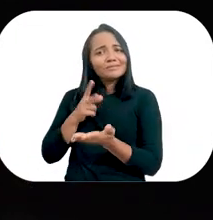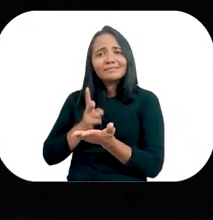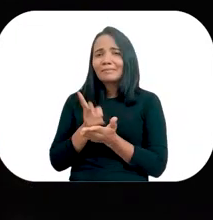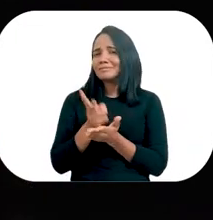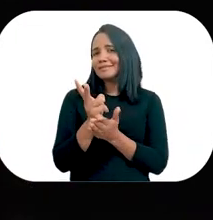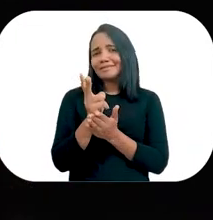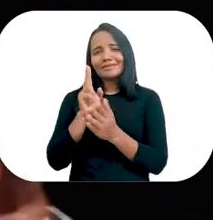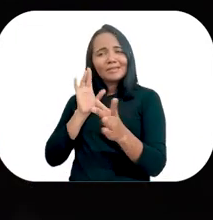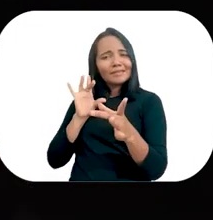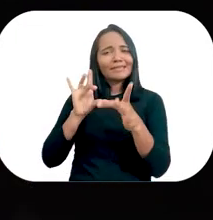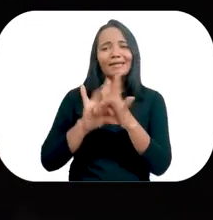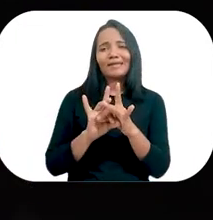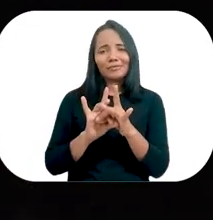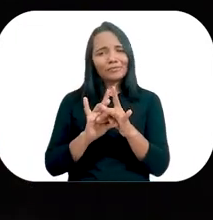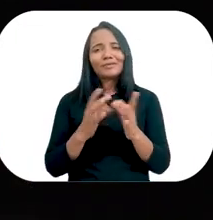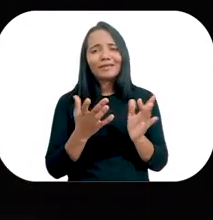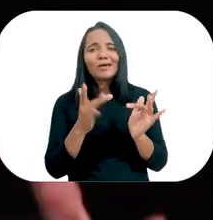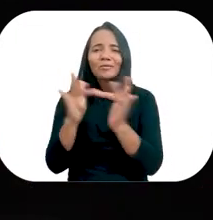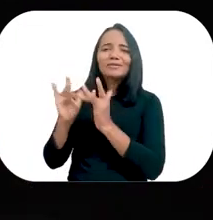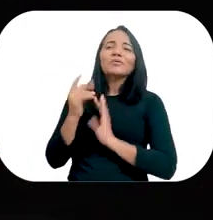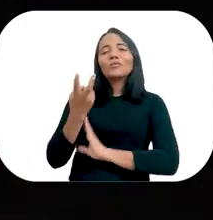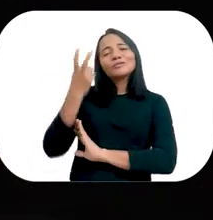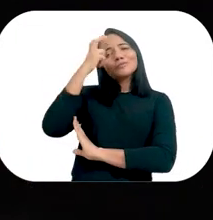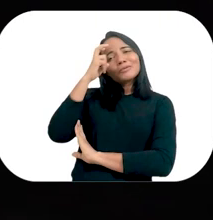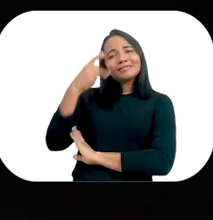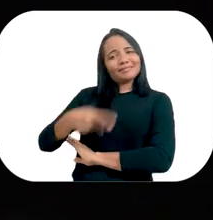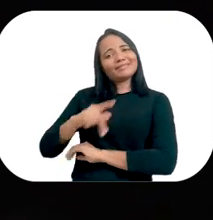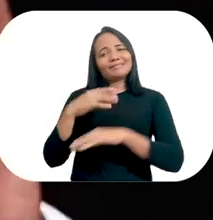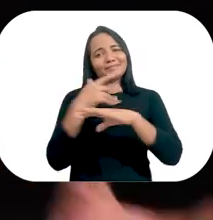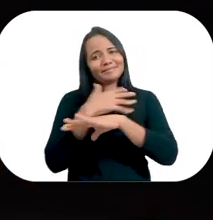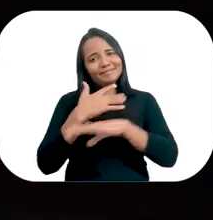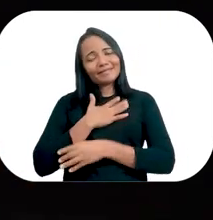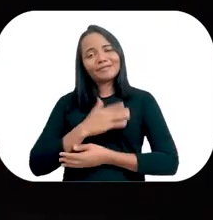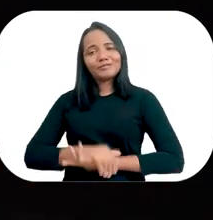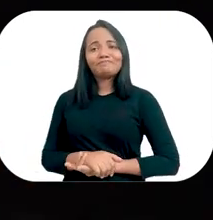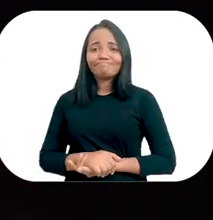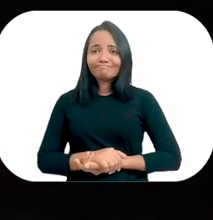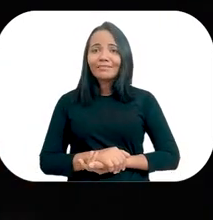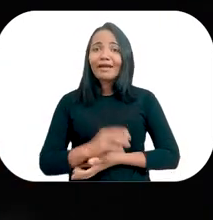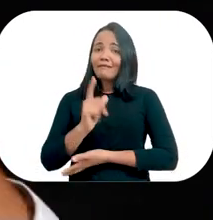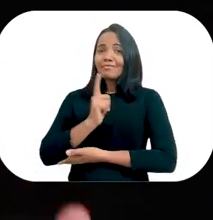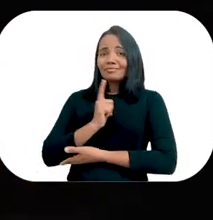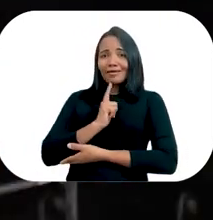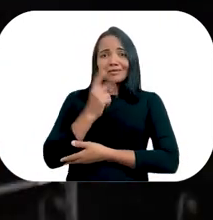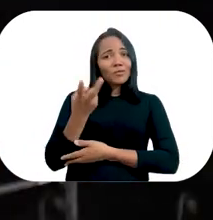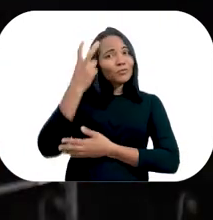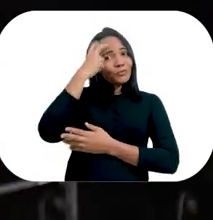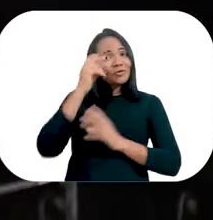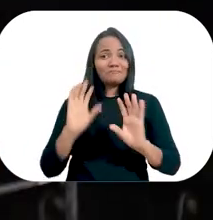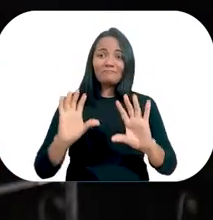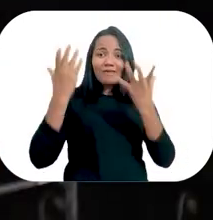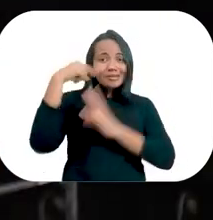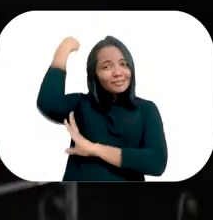ligado à questão de cultura na minha cidade e tal. Nós temos uma cultura lá, a festa de Santo Antônio, do Pau da